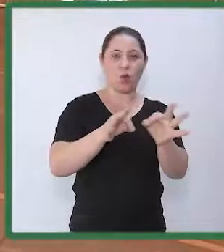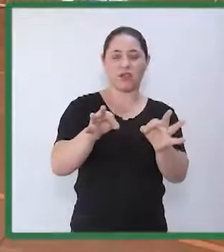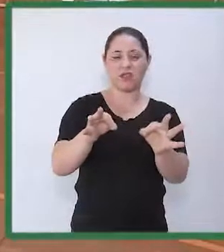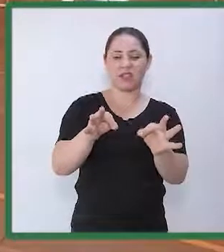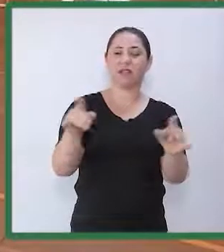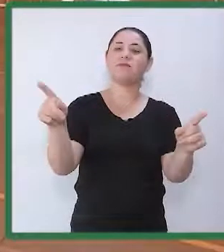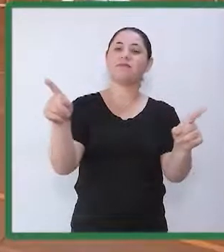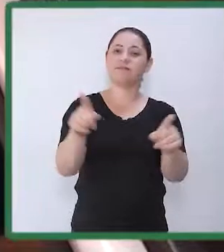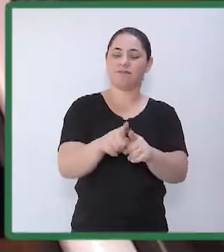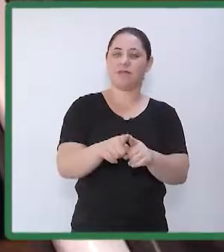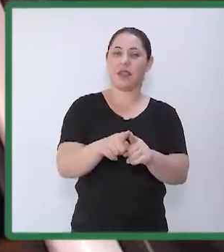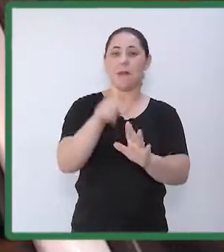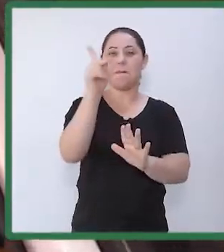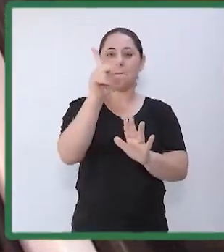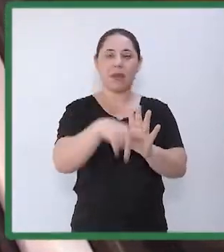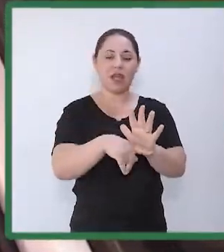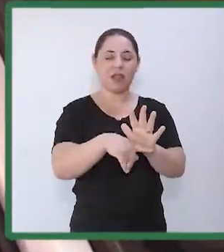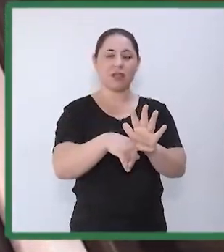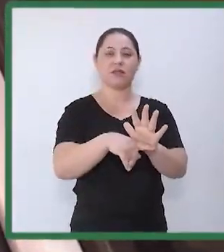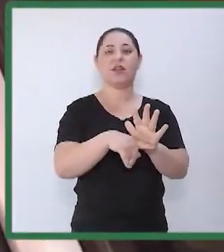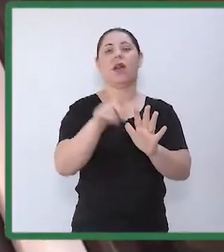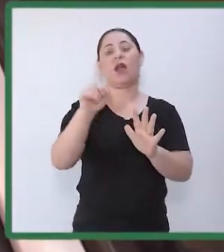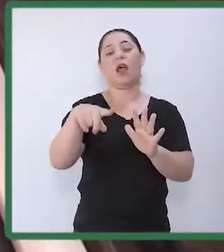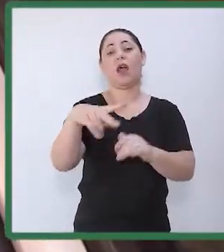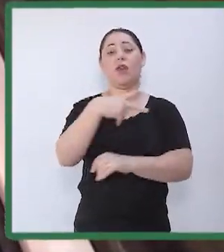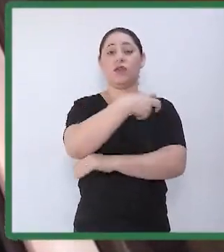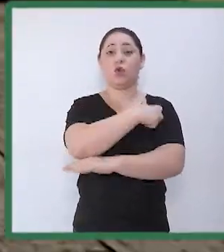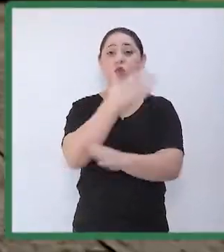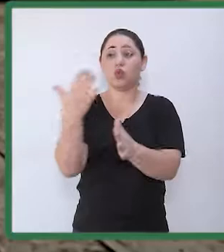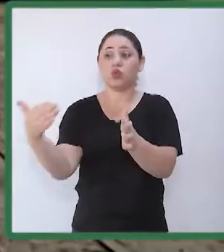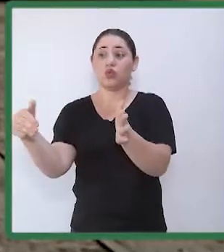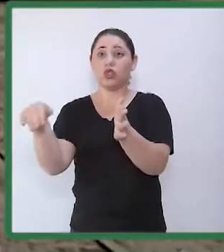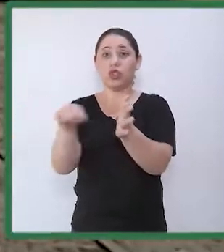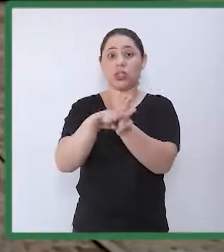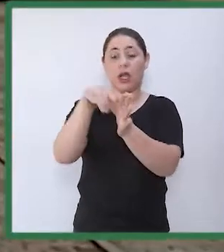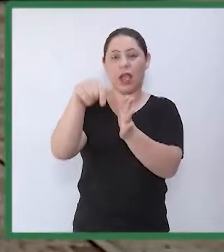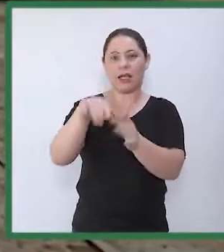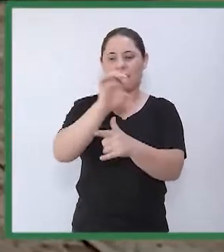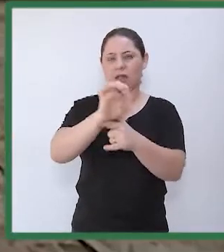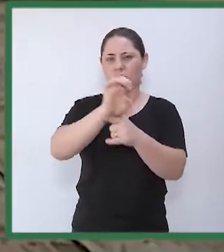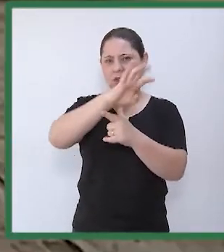na organização para que essas vacinas, quando